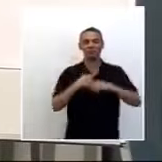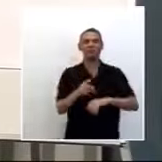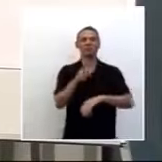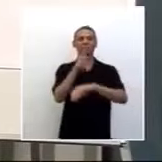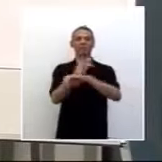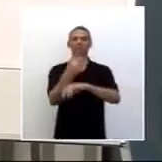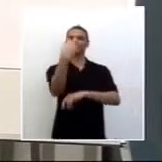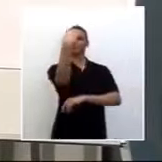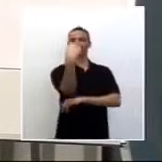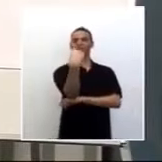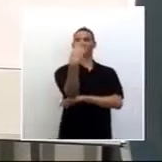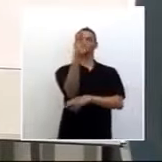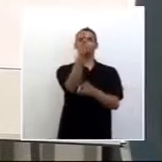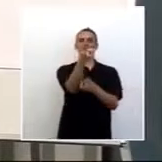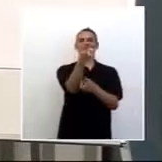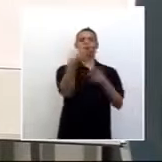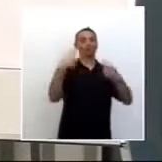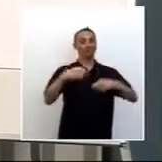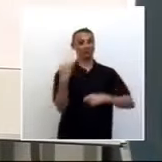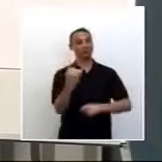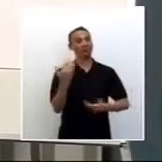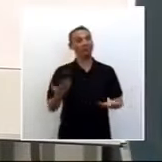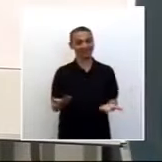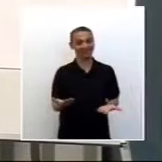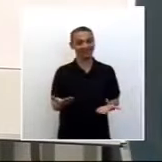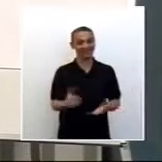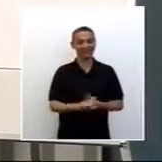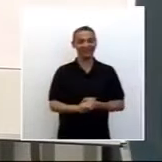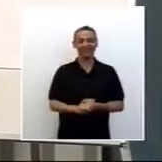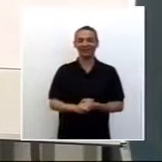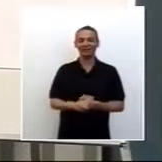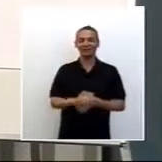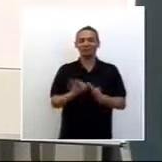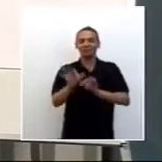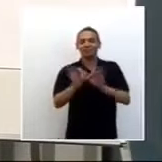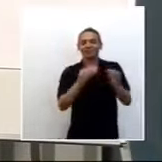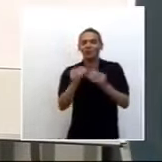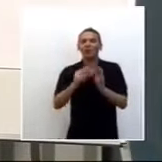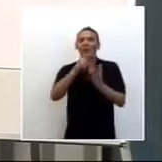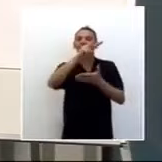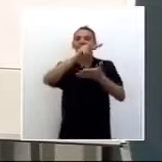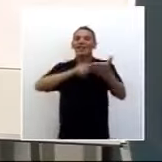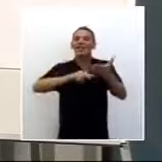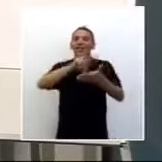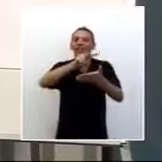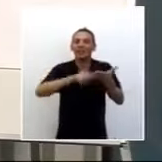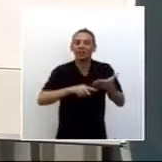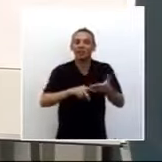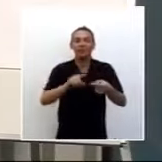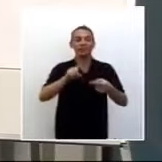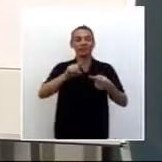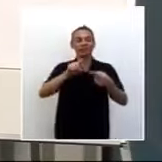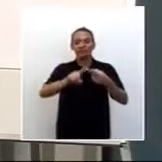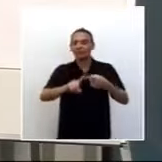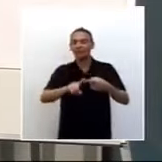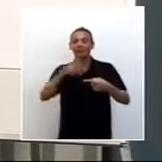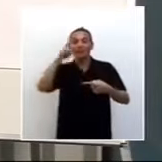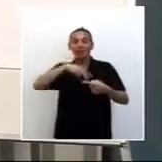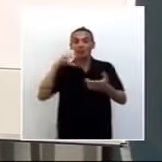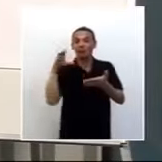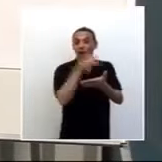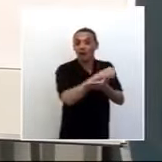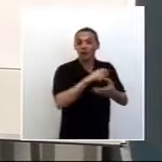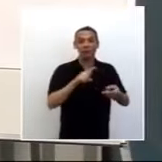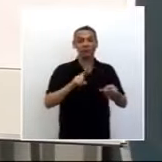para o câmera o Marcelo tá nós vamos o que rever as estratégias de leitura que o esqui me a leitura